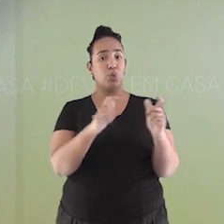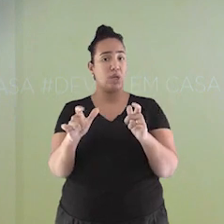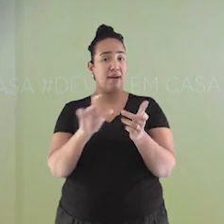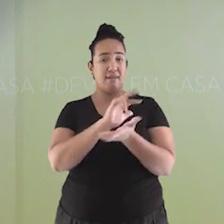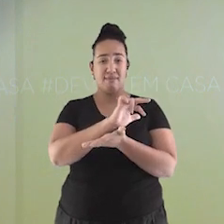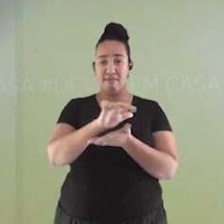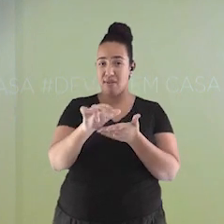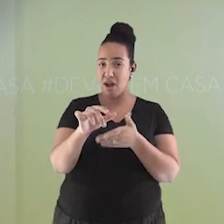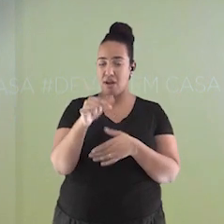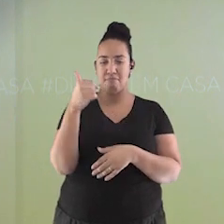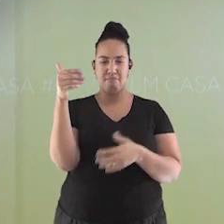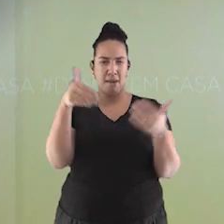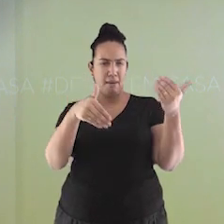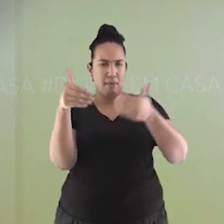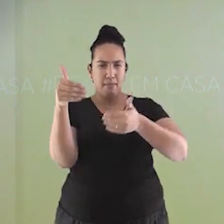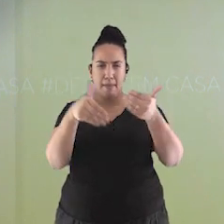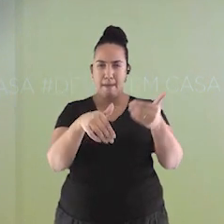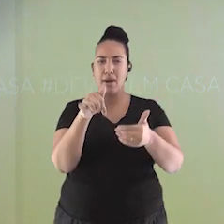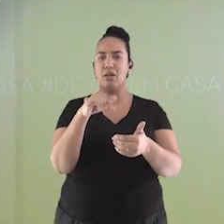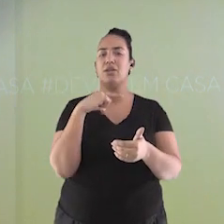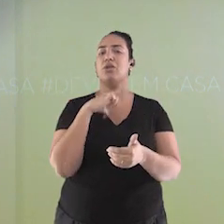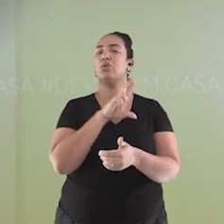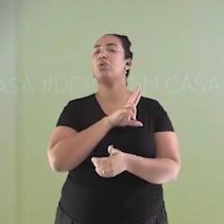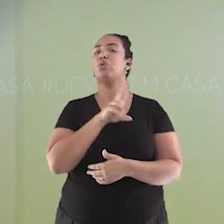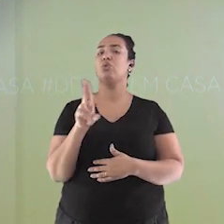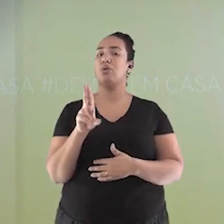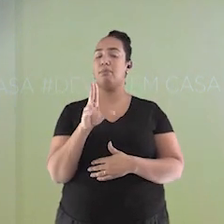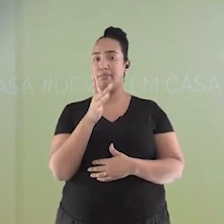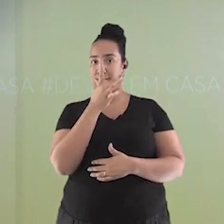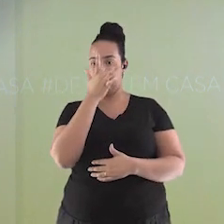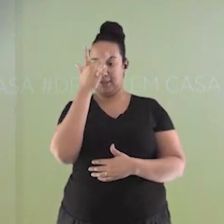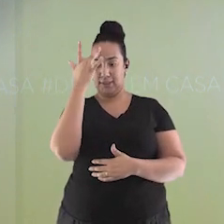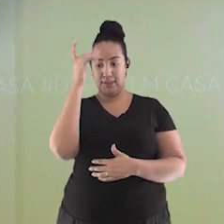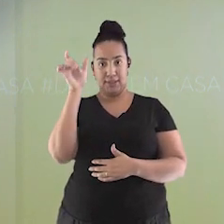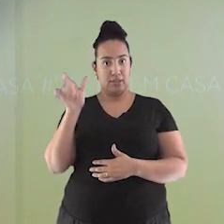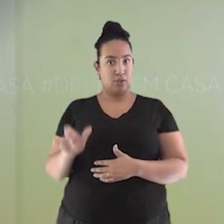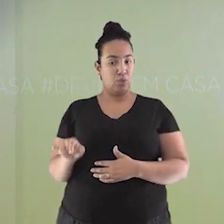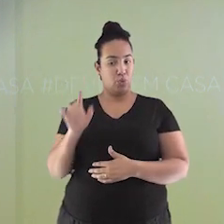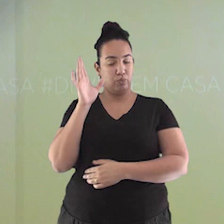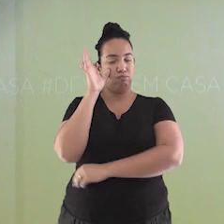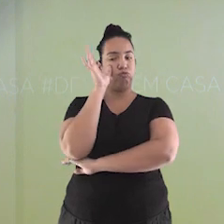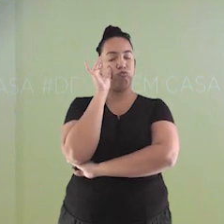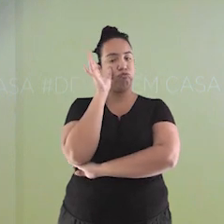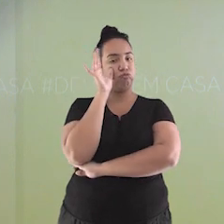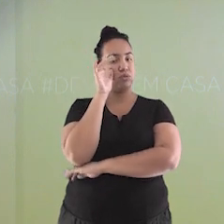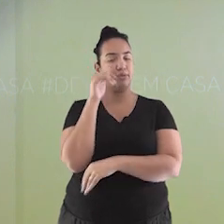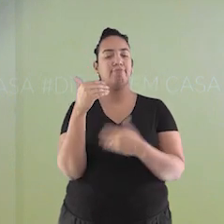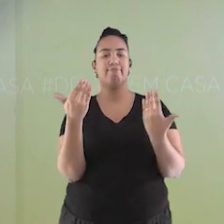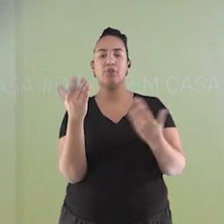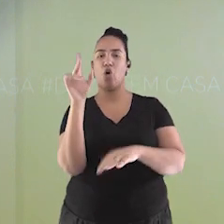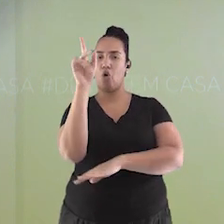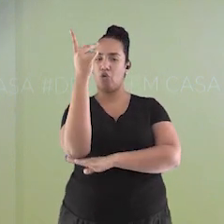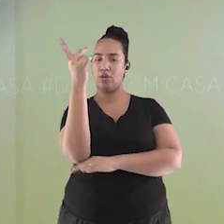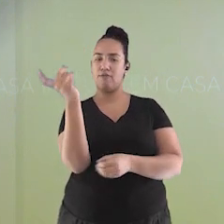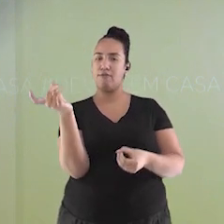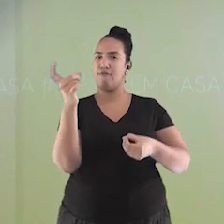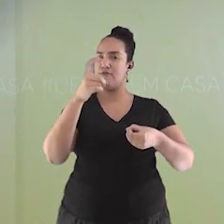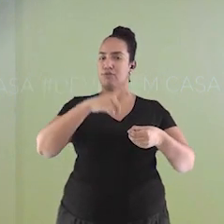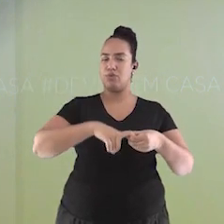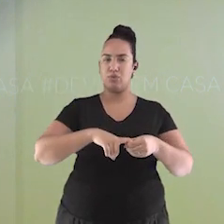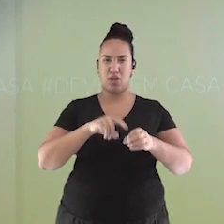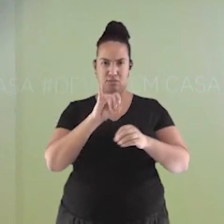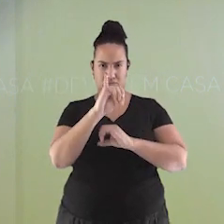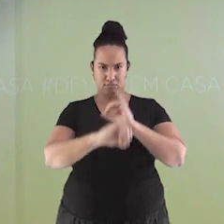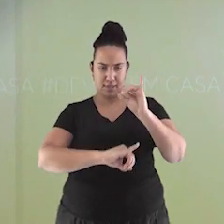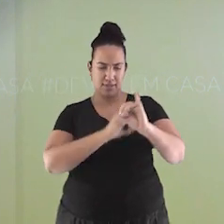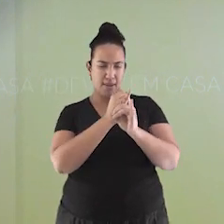têm um nome, já reparou? Isso deixou o André muito curioso. Então, depois que voltou para o hotel, ele